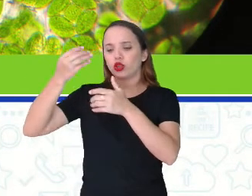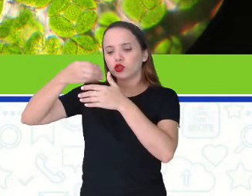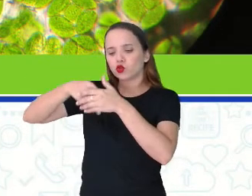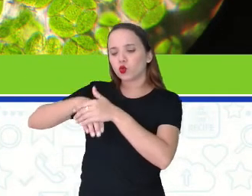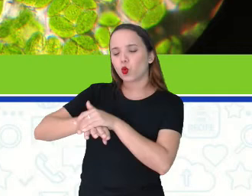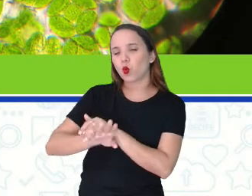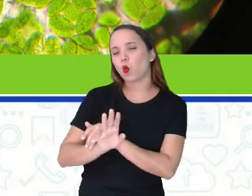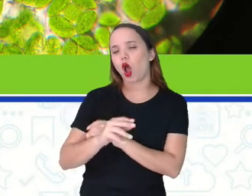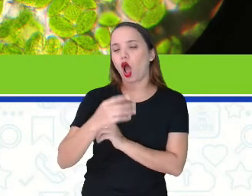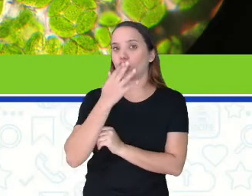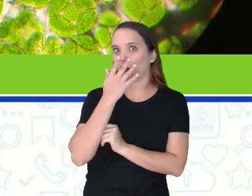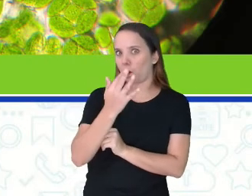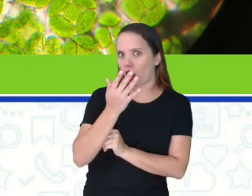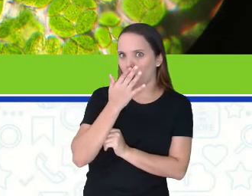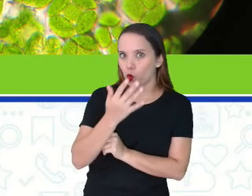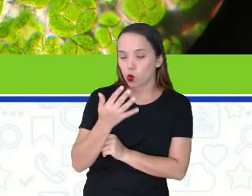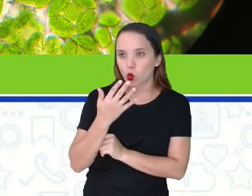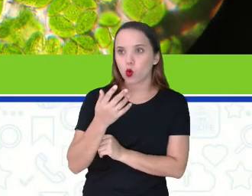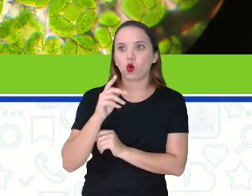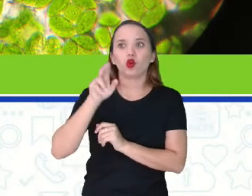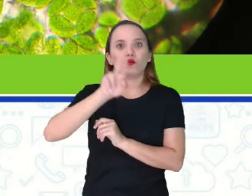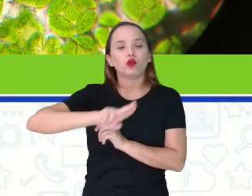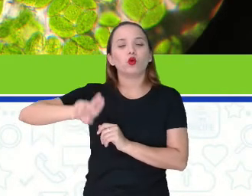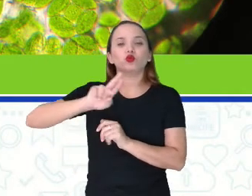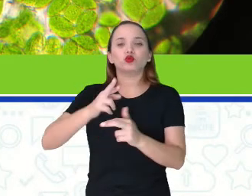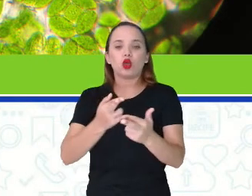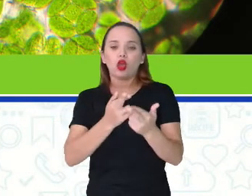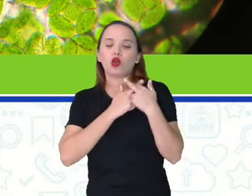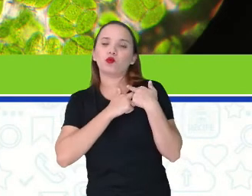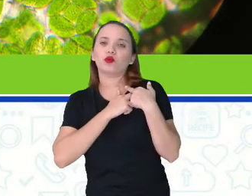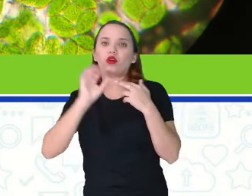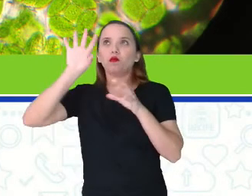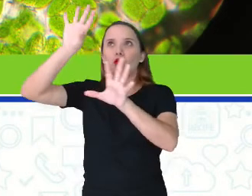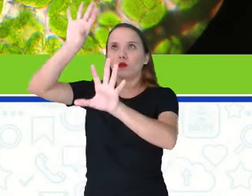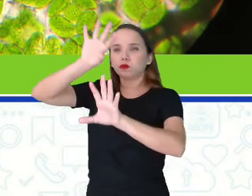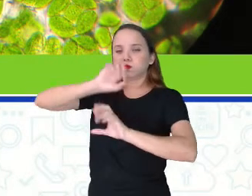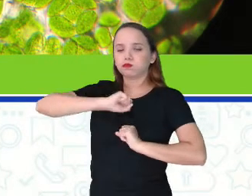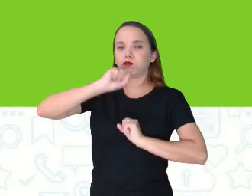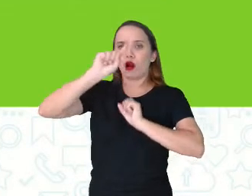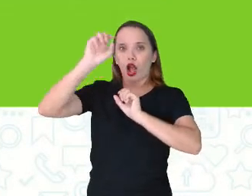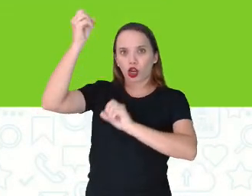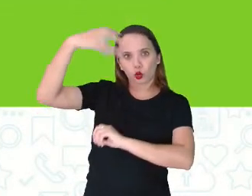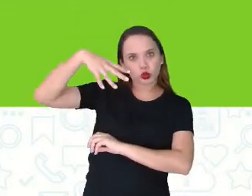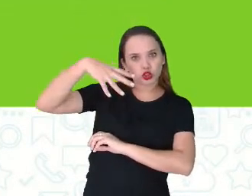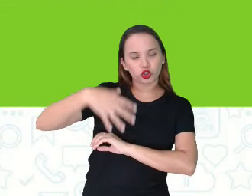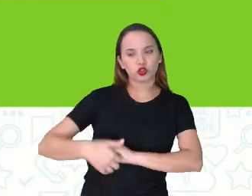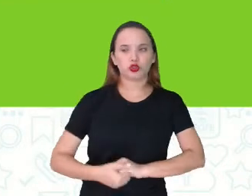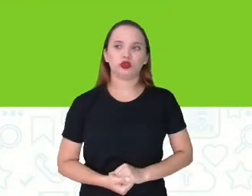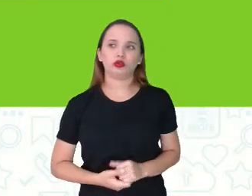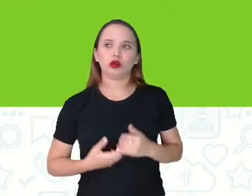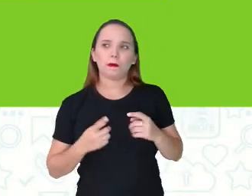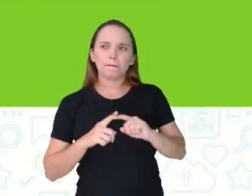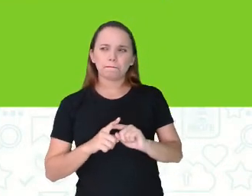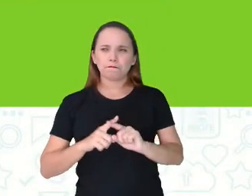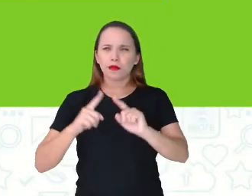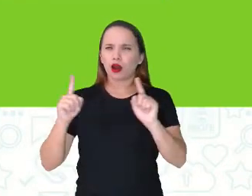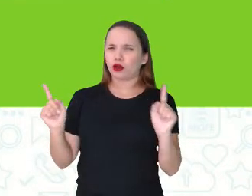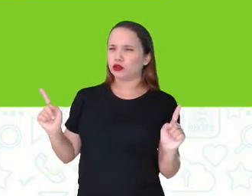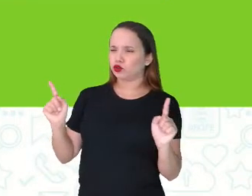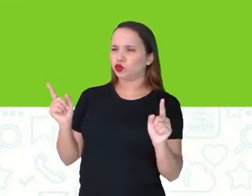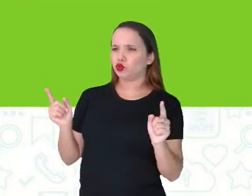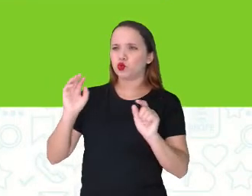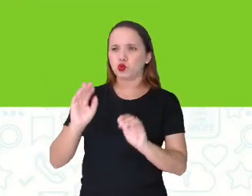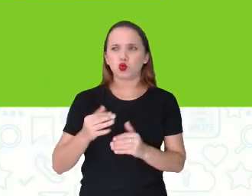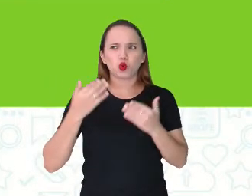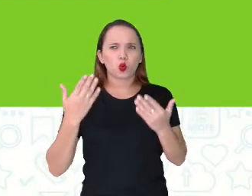fotossintetizantes e esses pigmentos são responsáveis pela absorção da luz. Mas quais